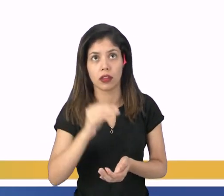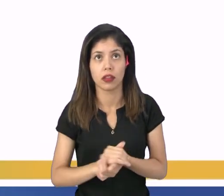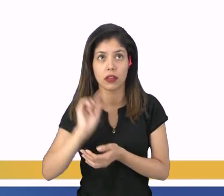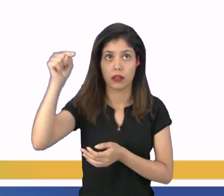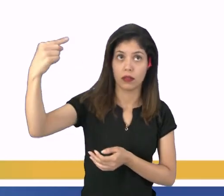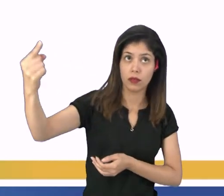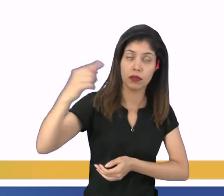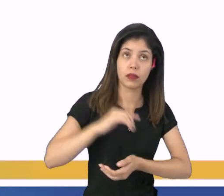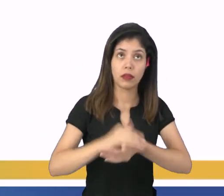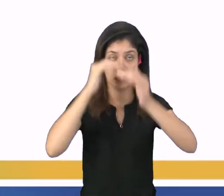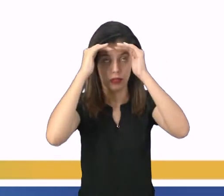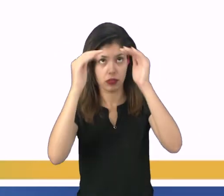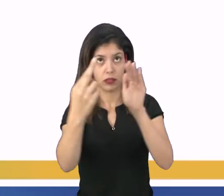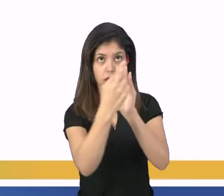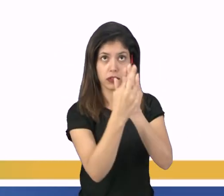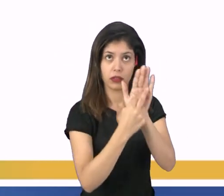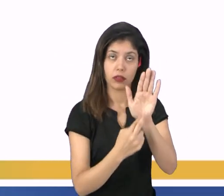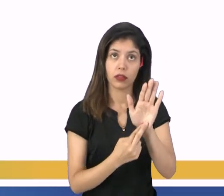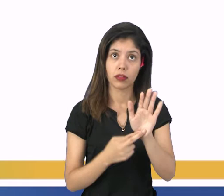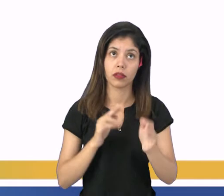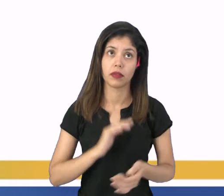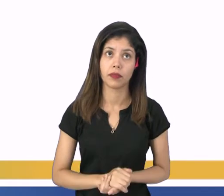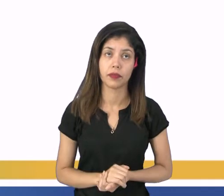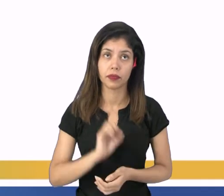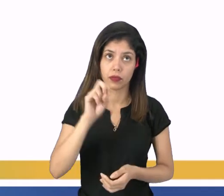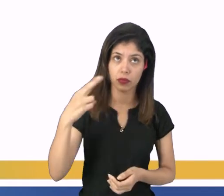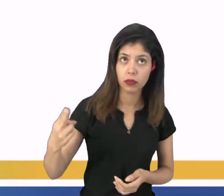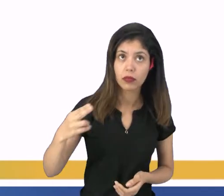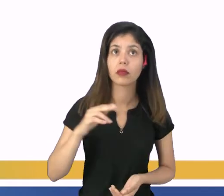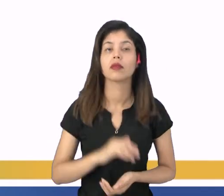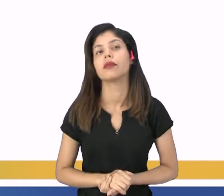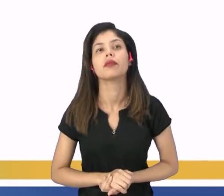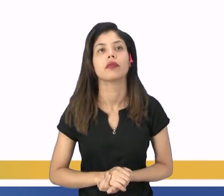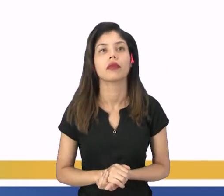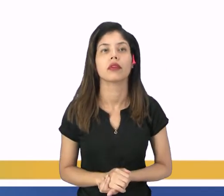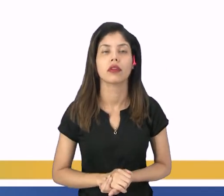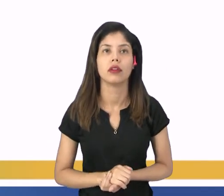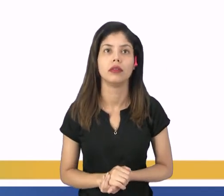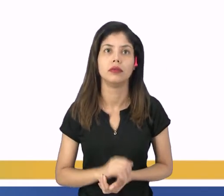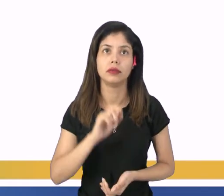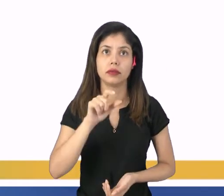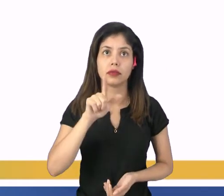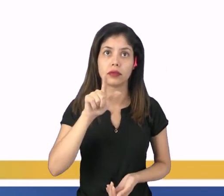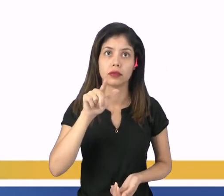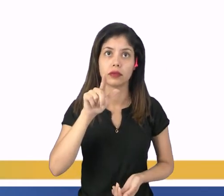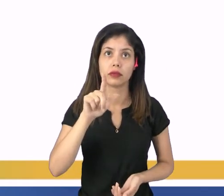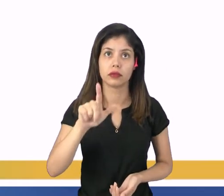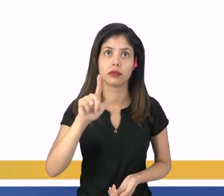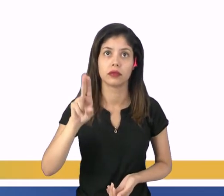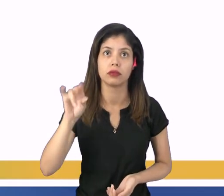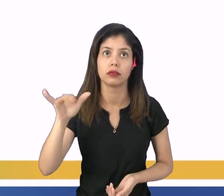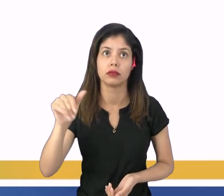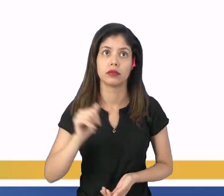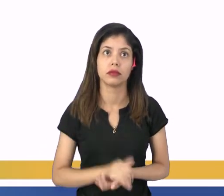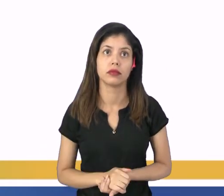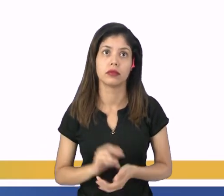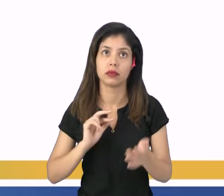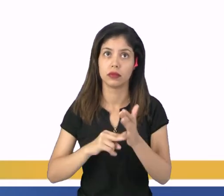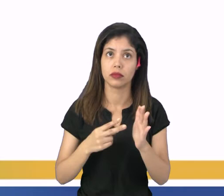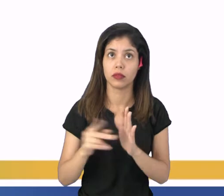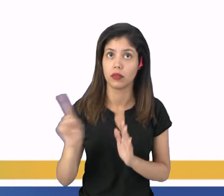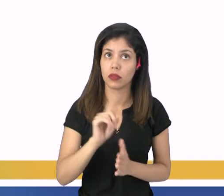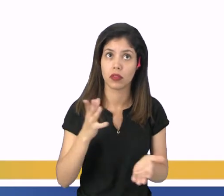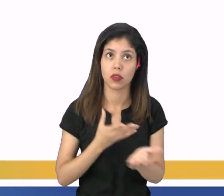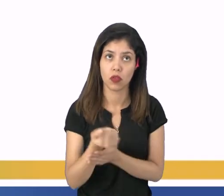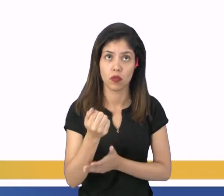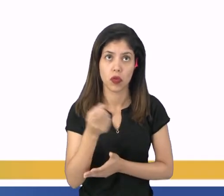reencarnação. Aqueles que obedeciam à regra, a lula, né? A amachela, que significa não roube,